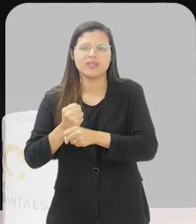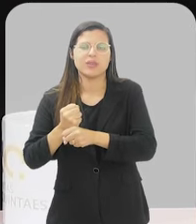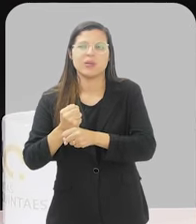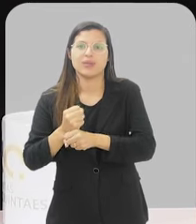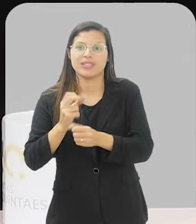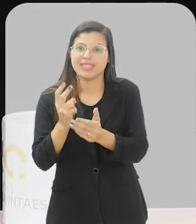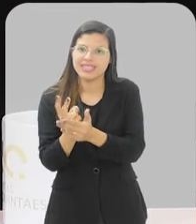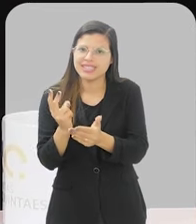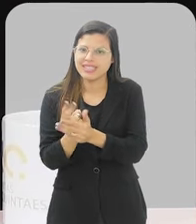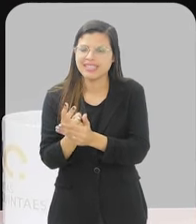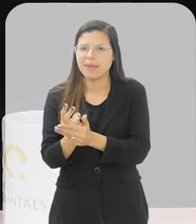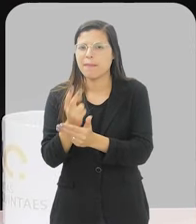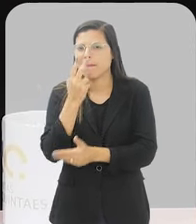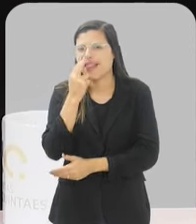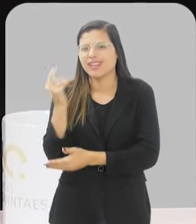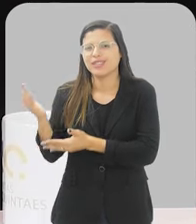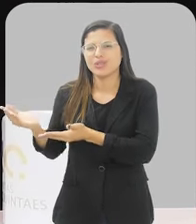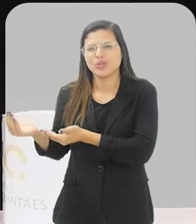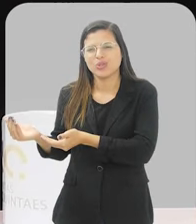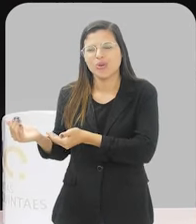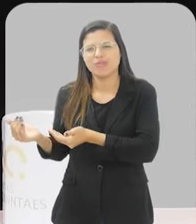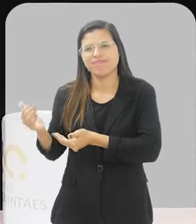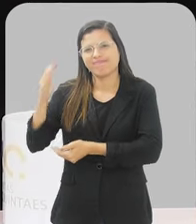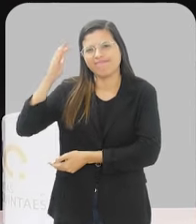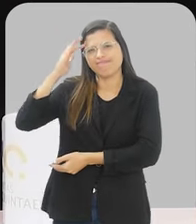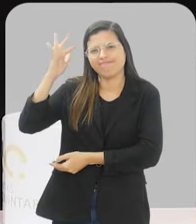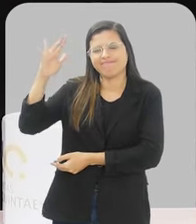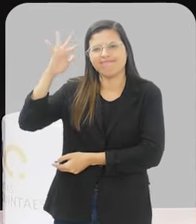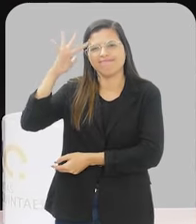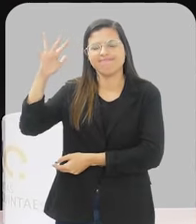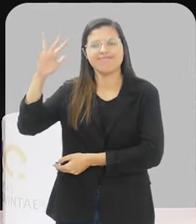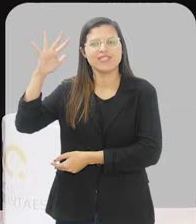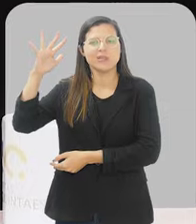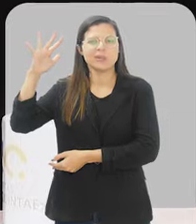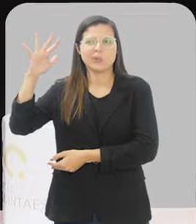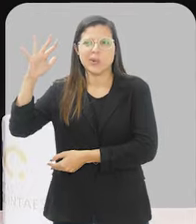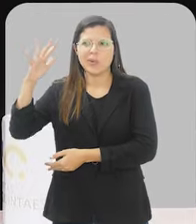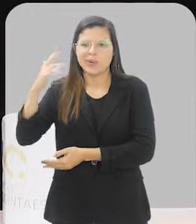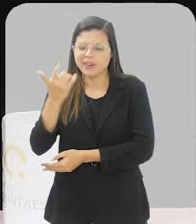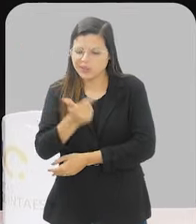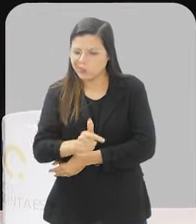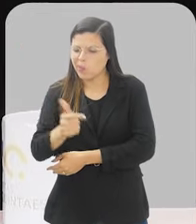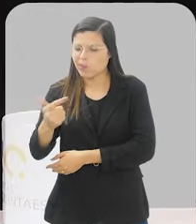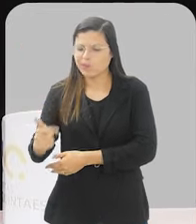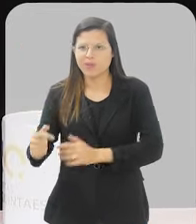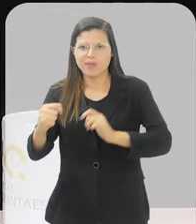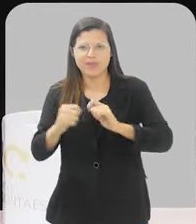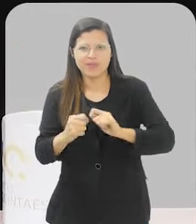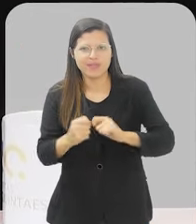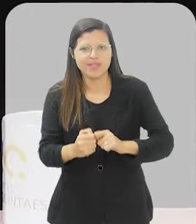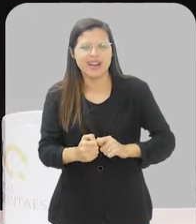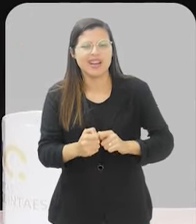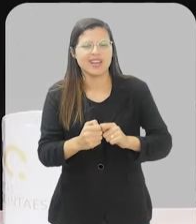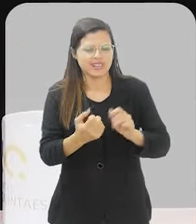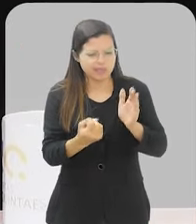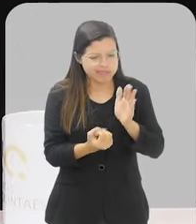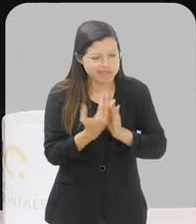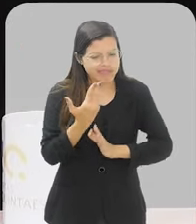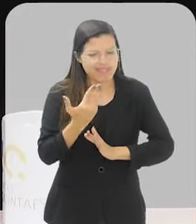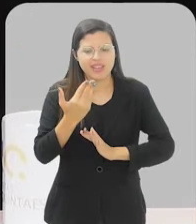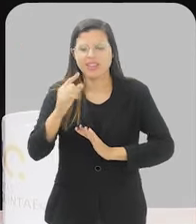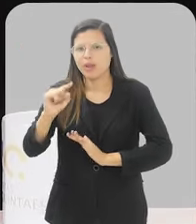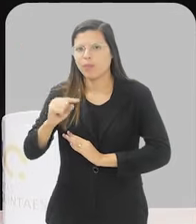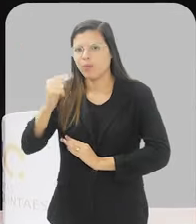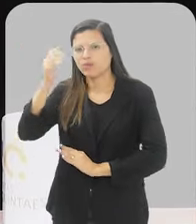ter 70 anos, ele sempre vai ser aquele menino que sonha, porque é um sonho atrás do outro. Você realiza uma coisa e já